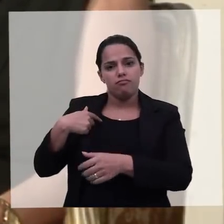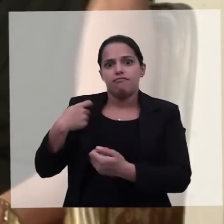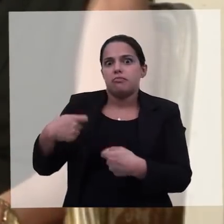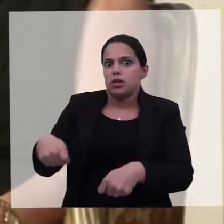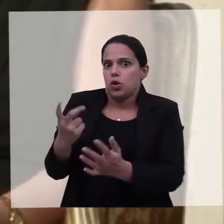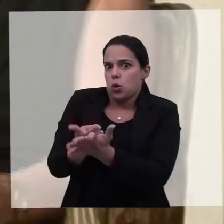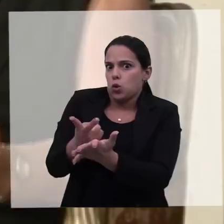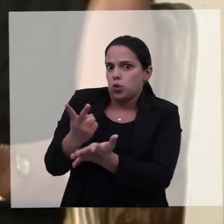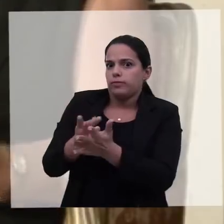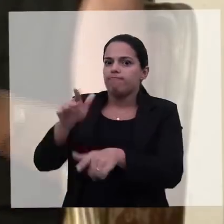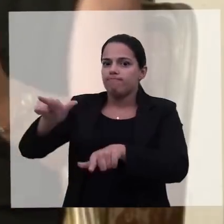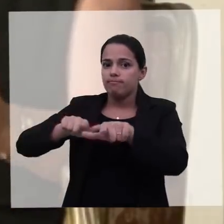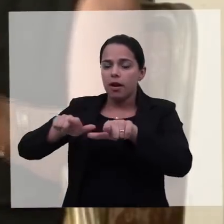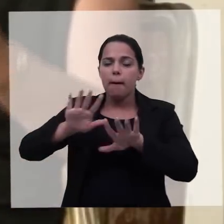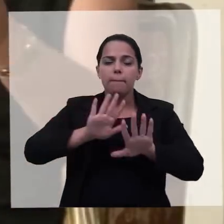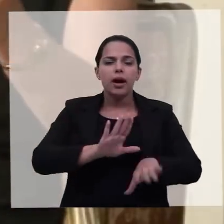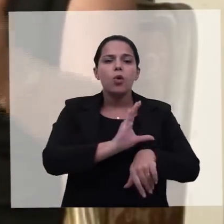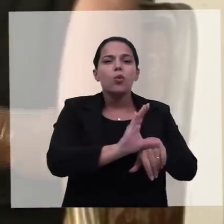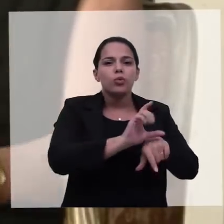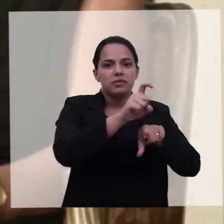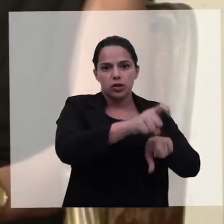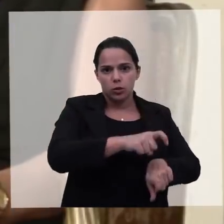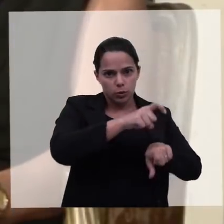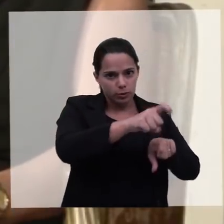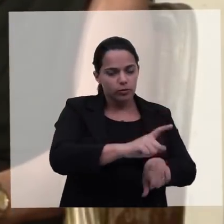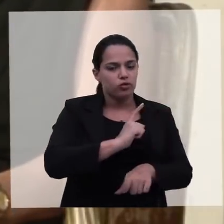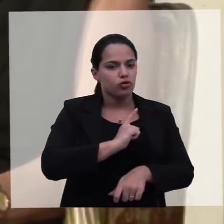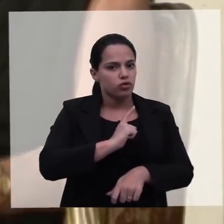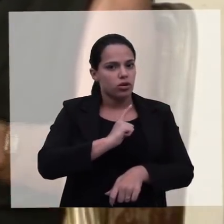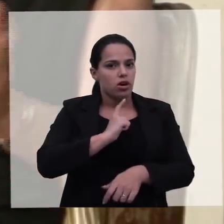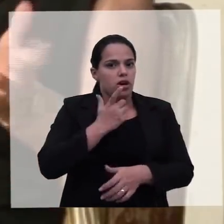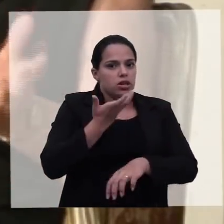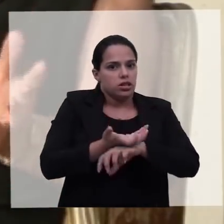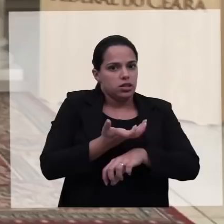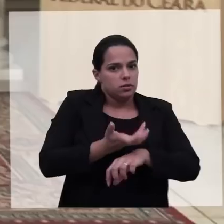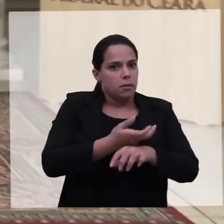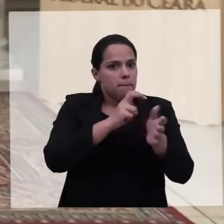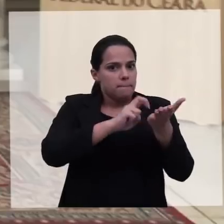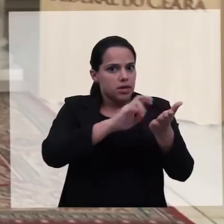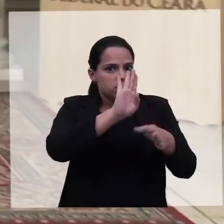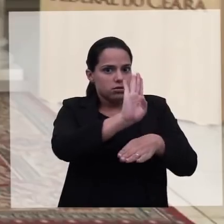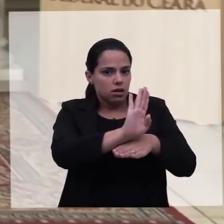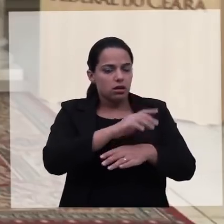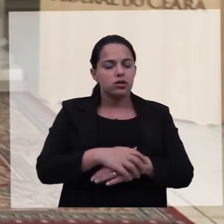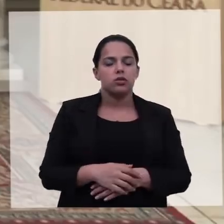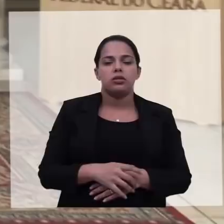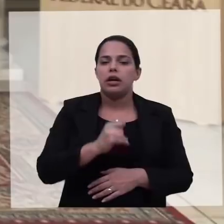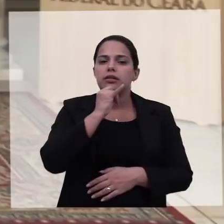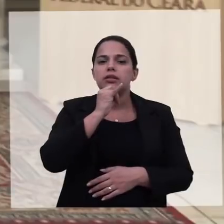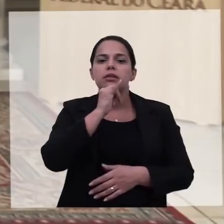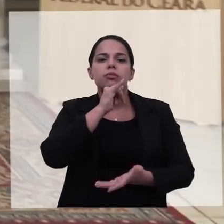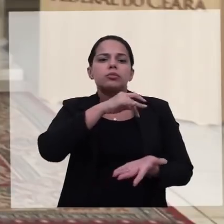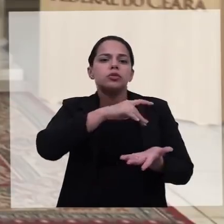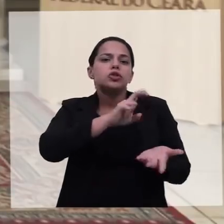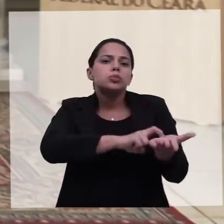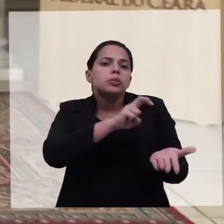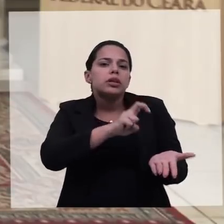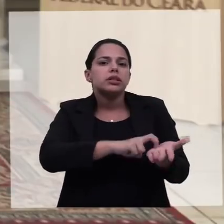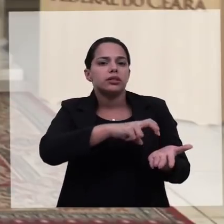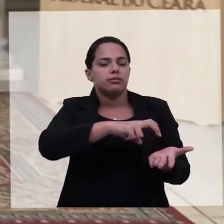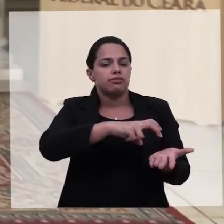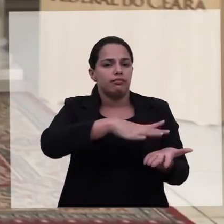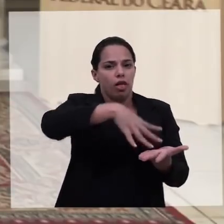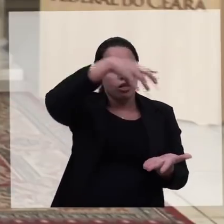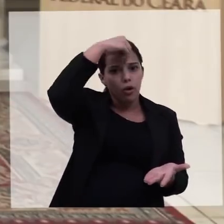na agronomia você tinha disciplinas de manhã e de tarde. Uma mesma disciplina, às vezes vamos dizer, a aula teórica era